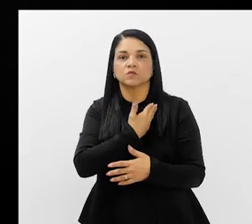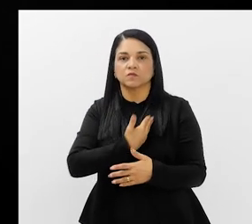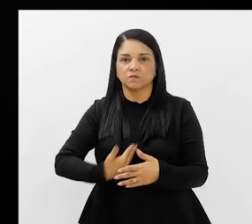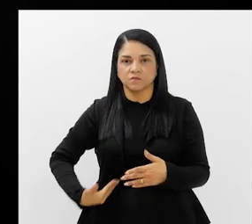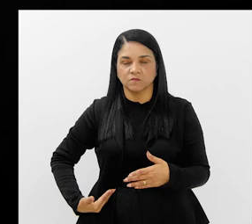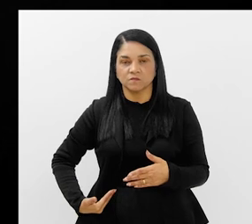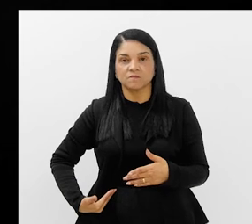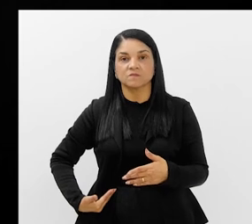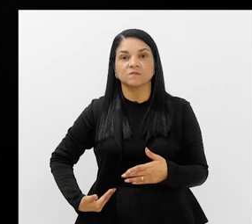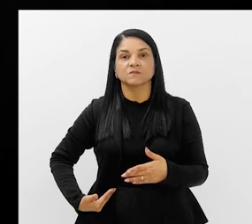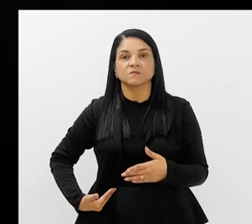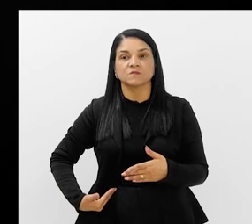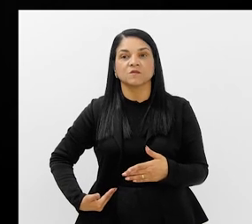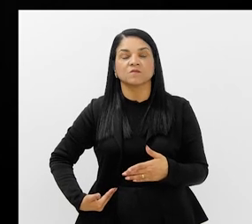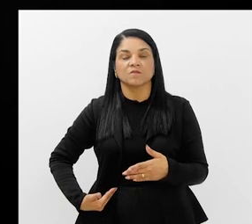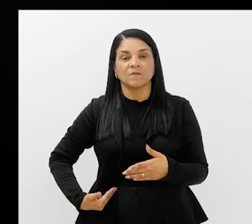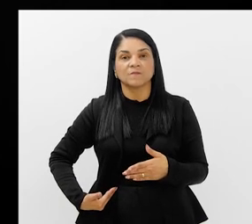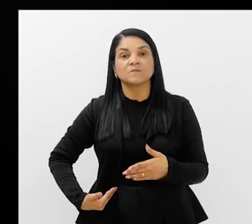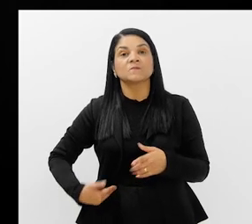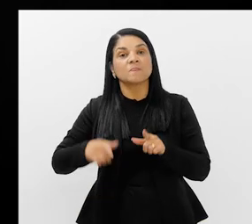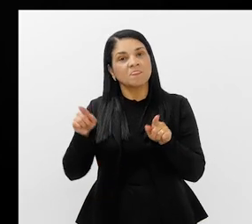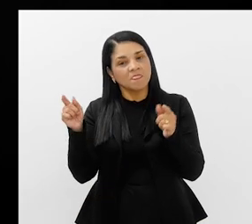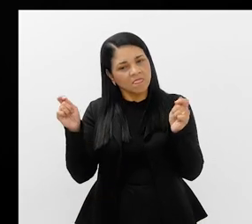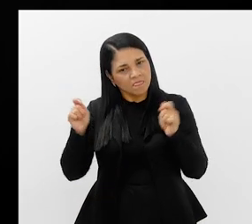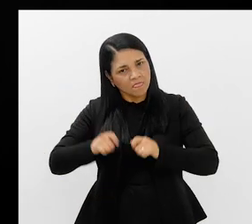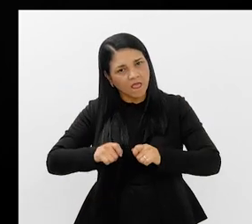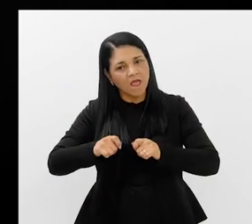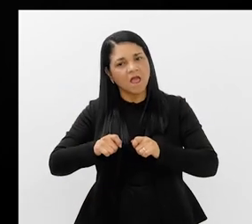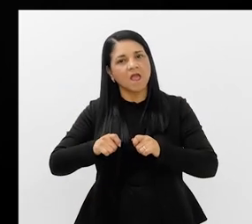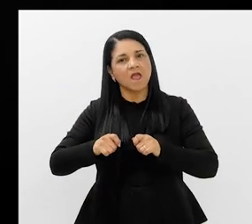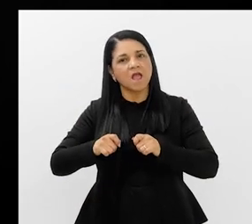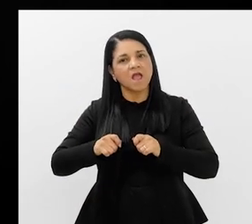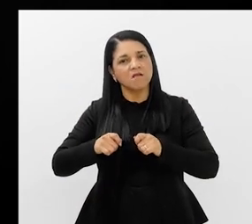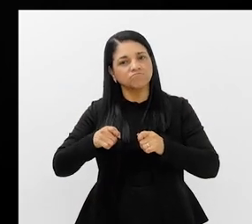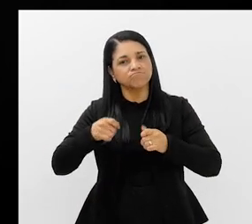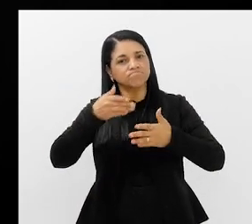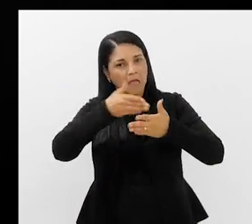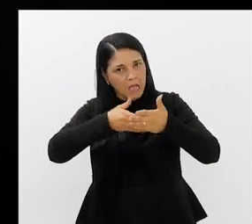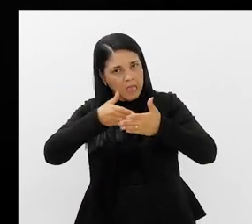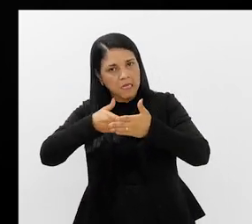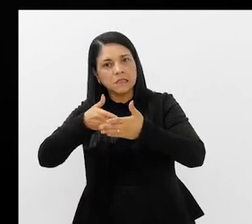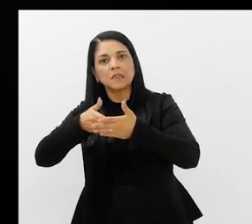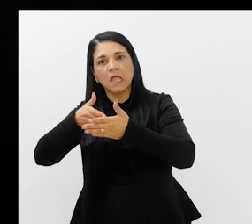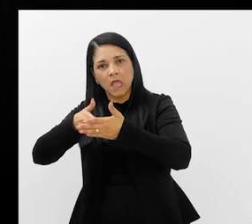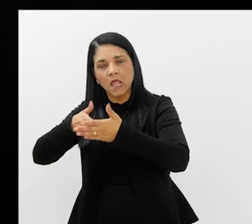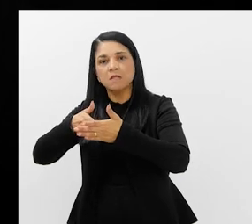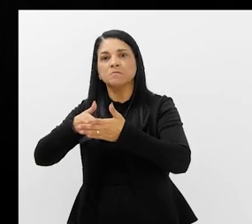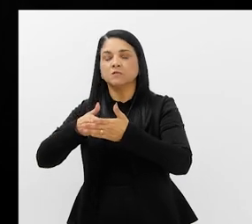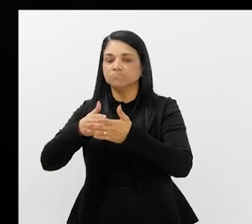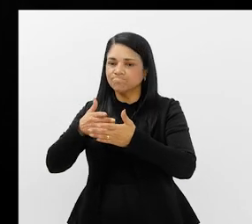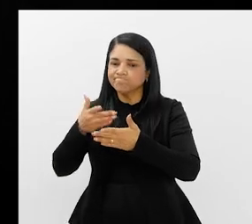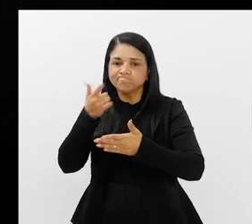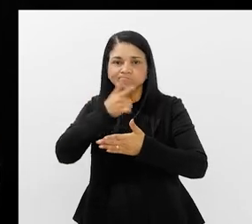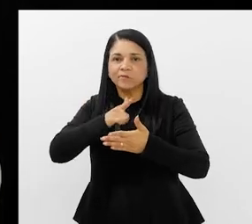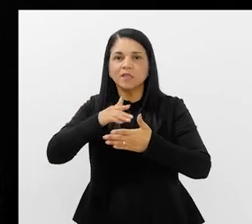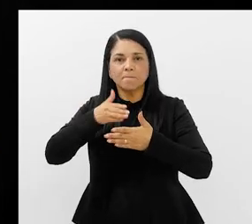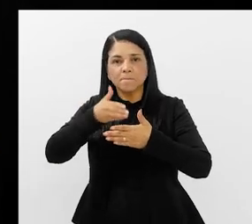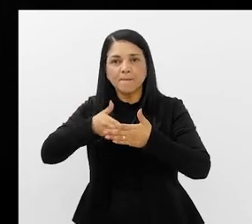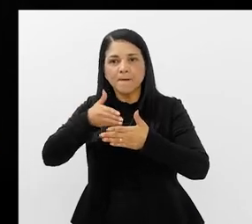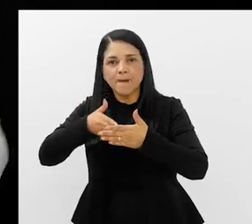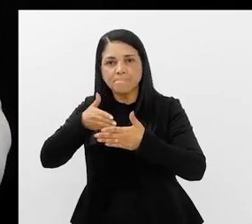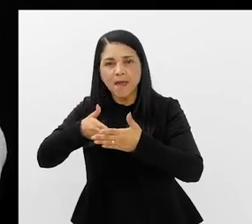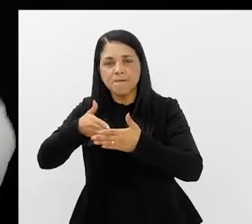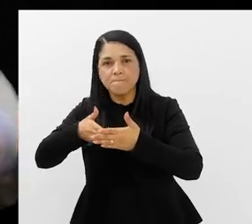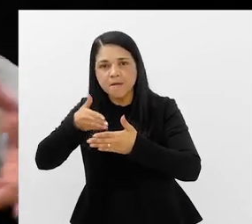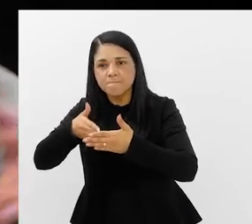de iniciativas governamentais, que são iniciativas de governo, e que vão ali encontrar barreiras e não vão ser levadas